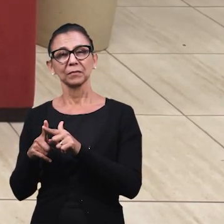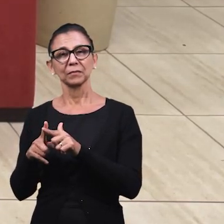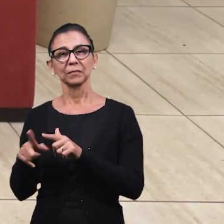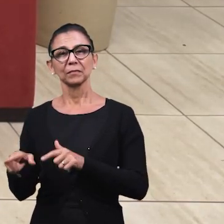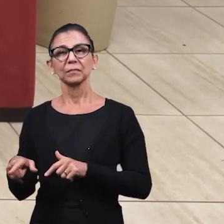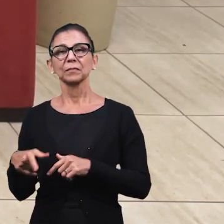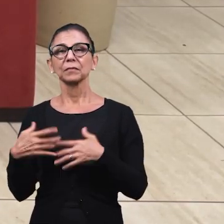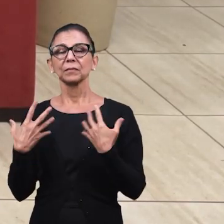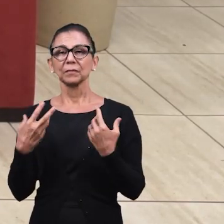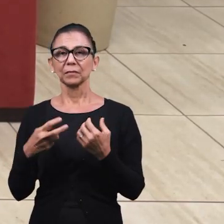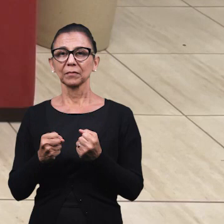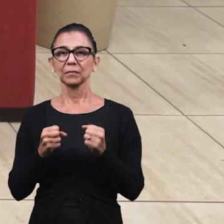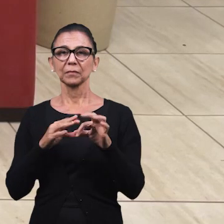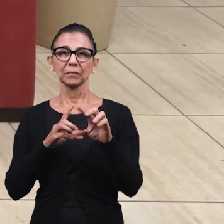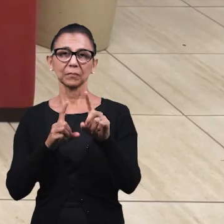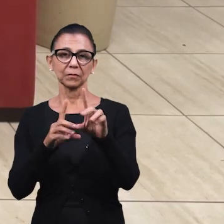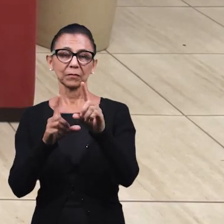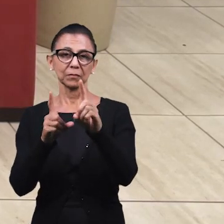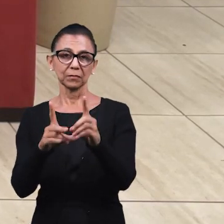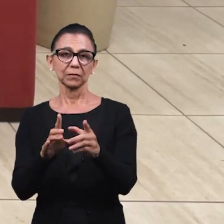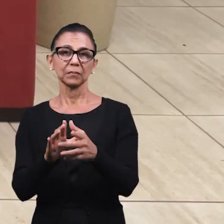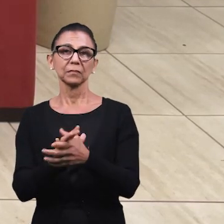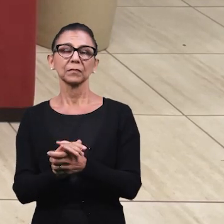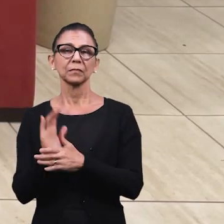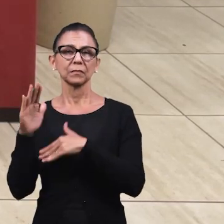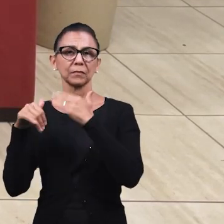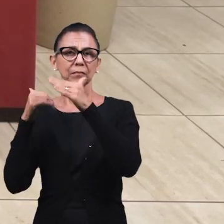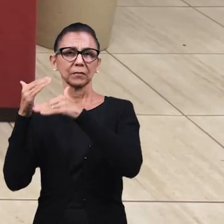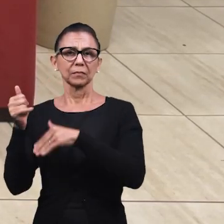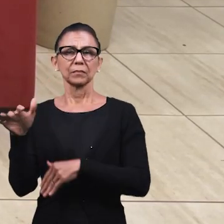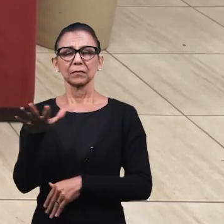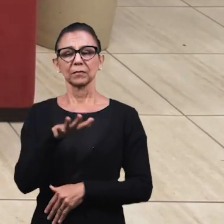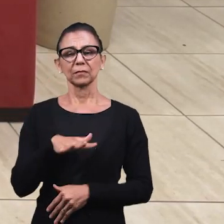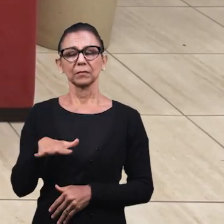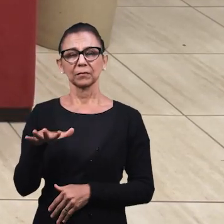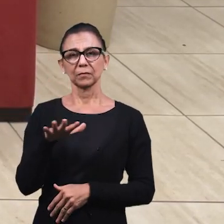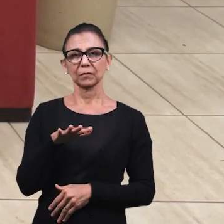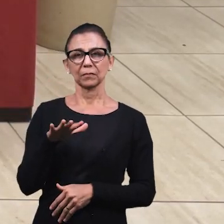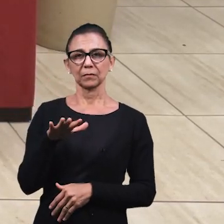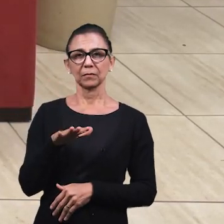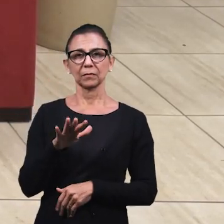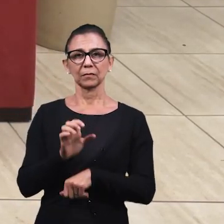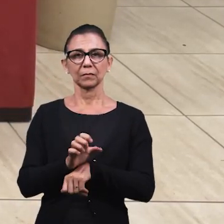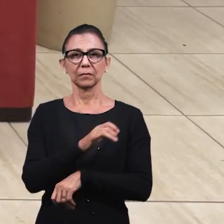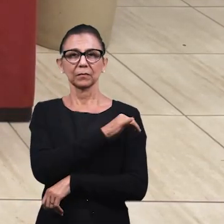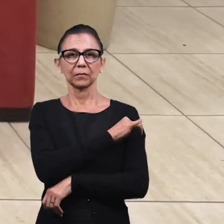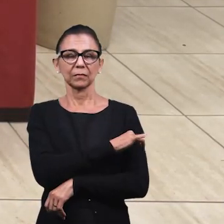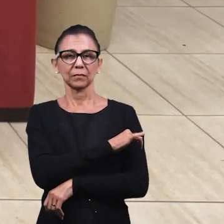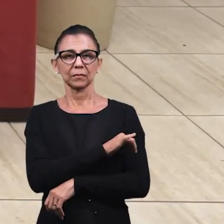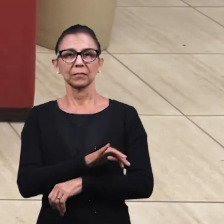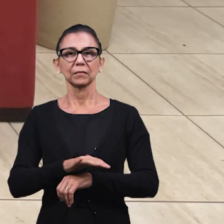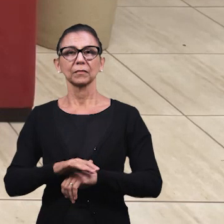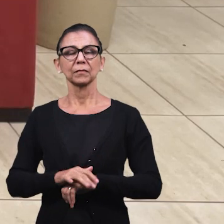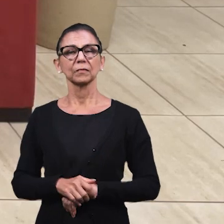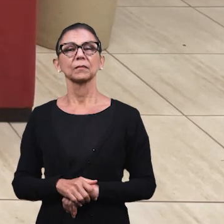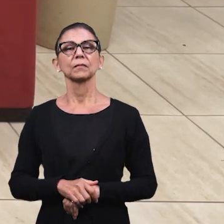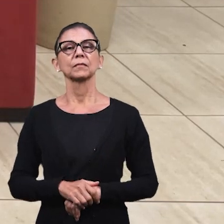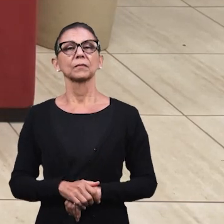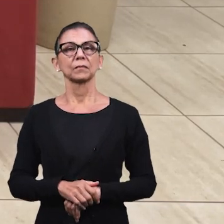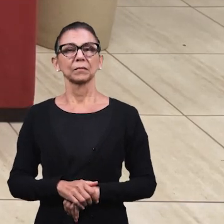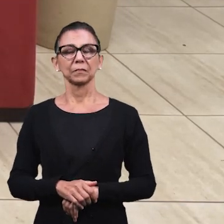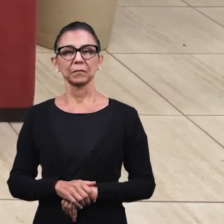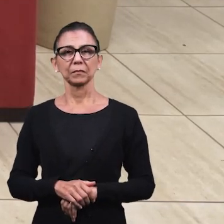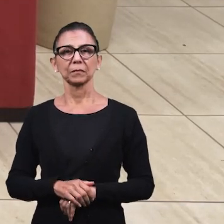crescimento doutrinário. Nós estamos numa região que é da Baixada Fluminense, a região de São João de